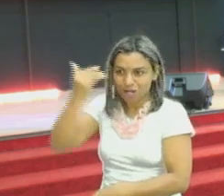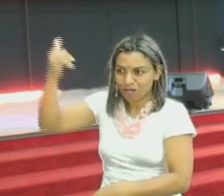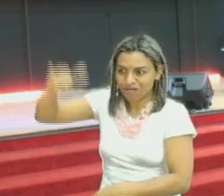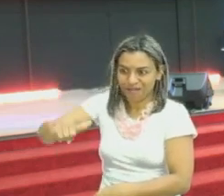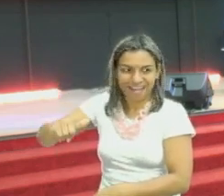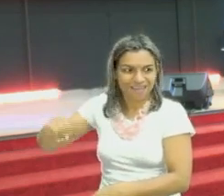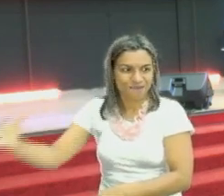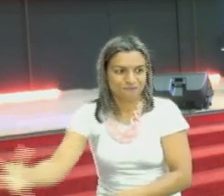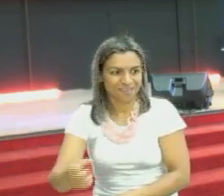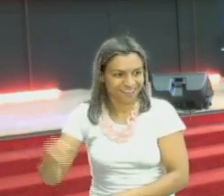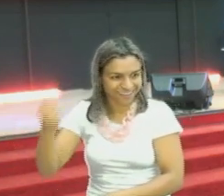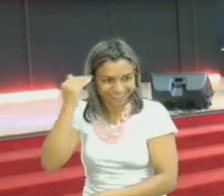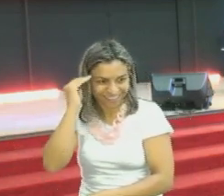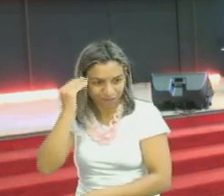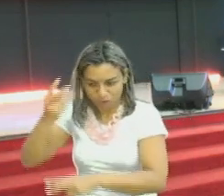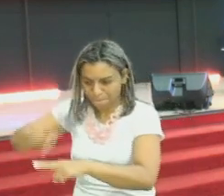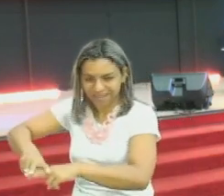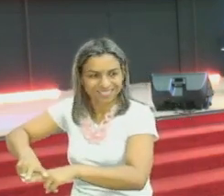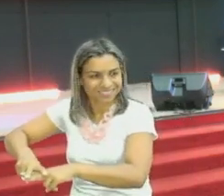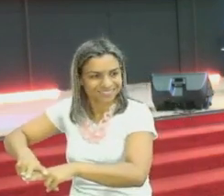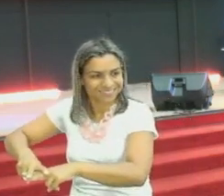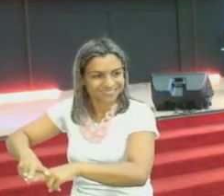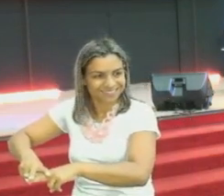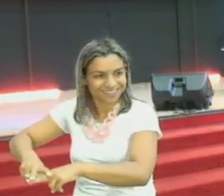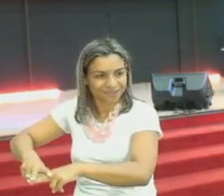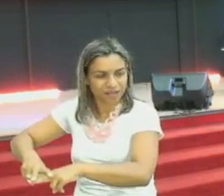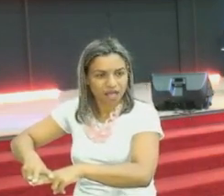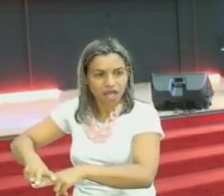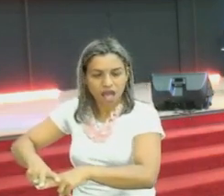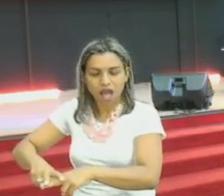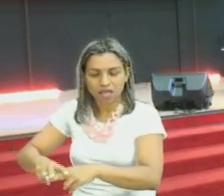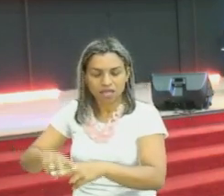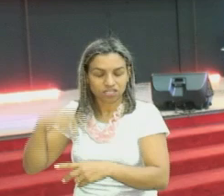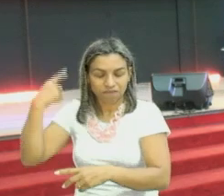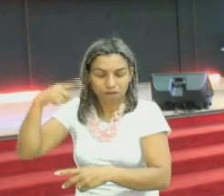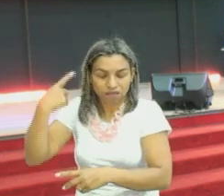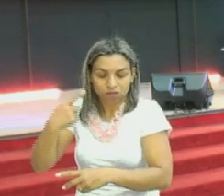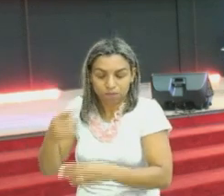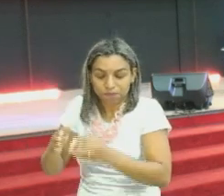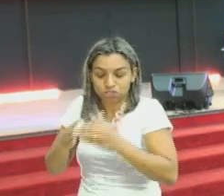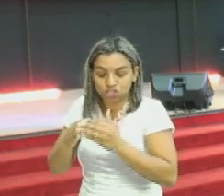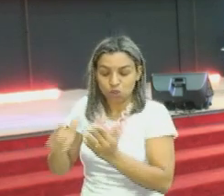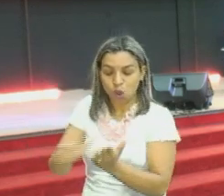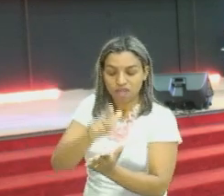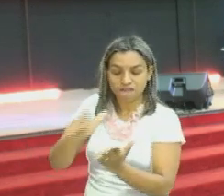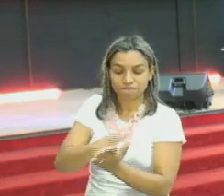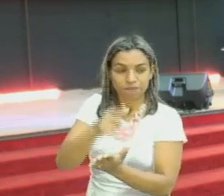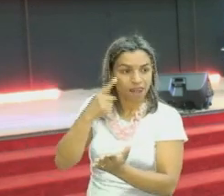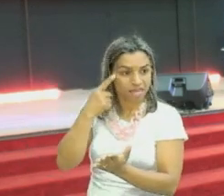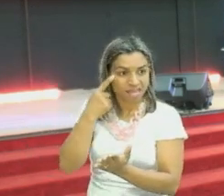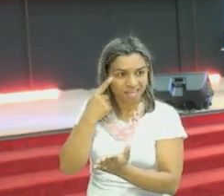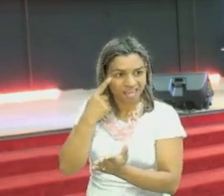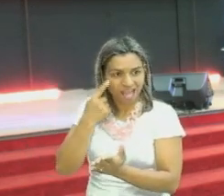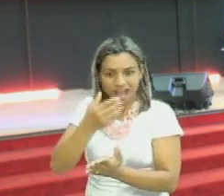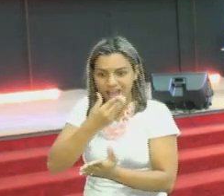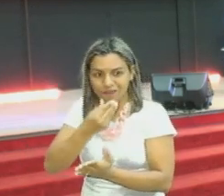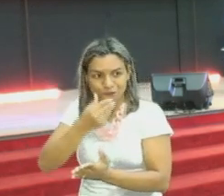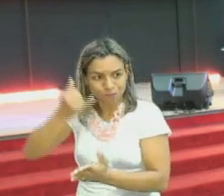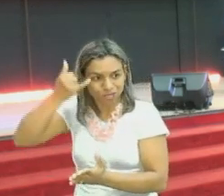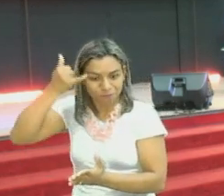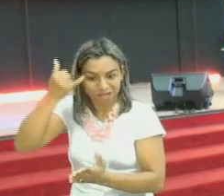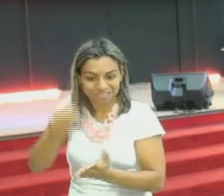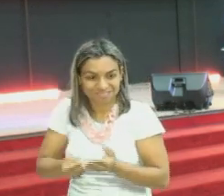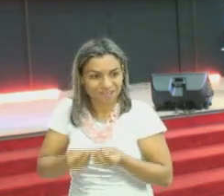deu uma fração do Novo Testamento. Numa cela solitária, aquele soldado